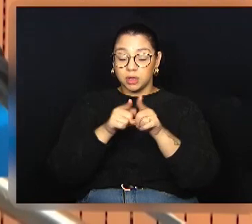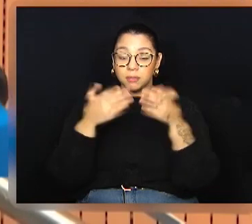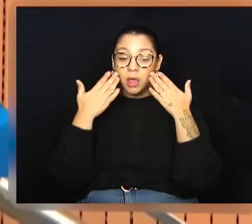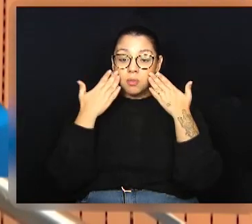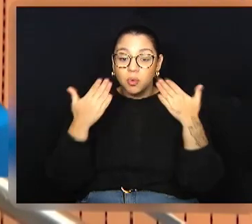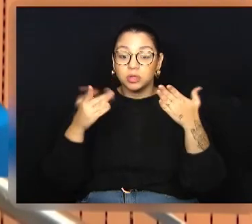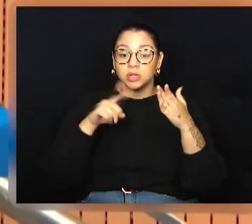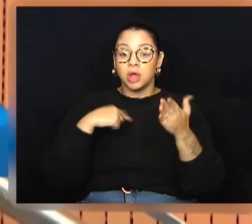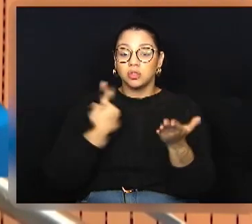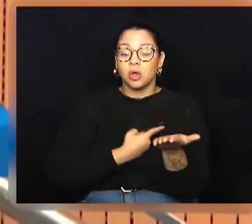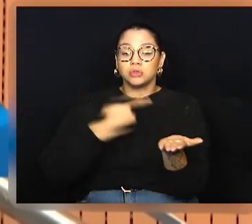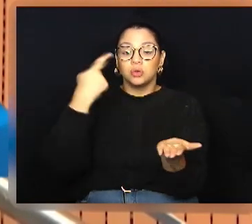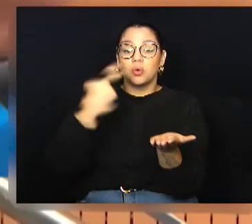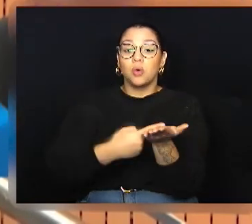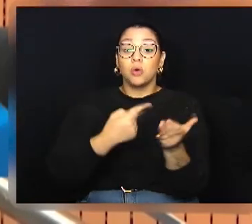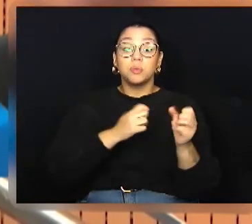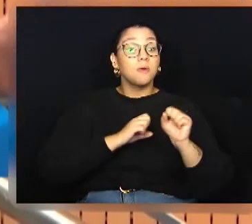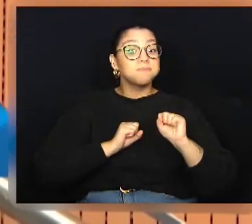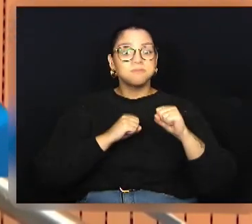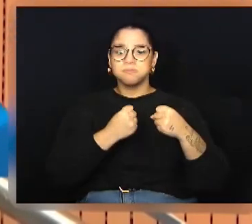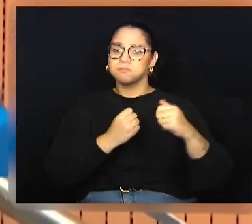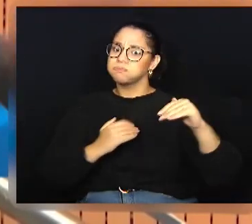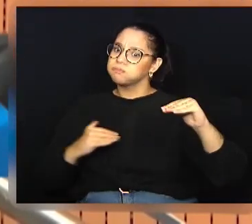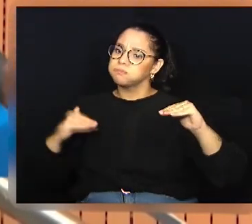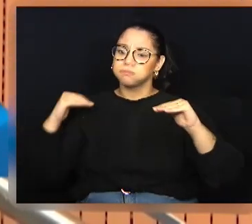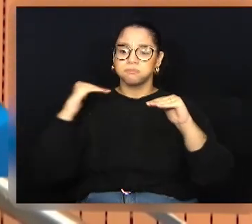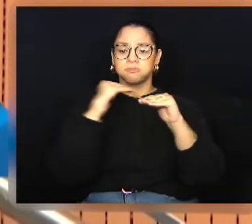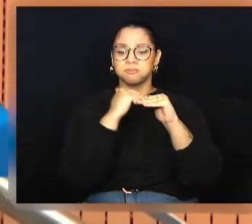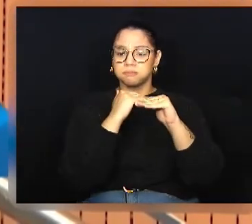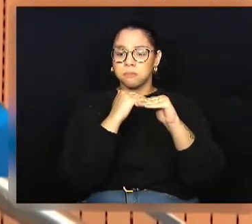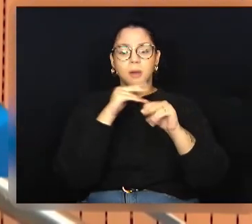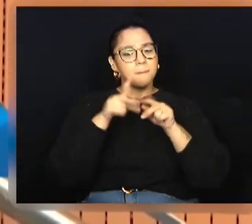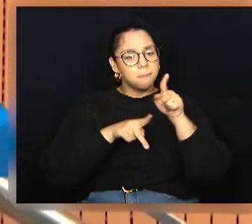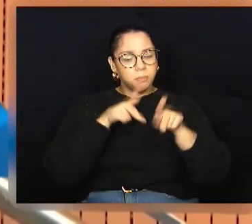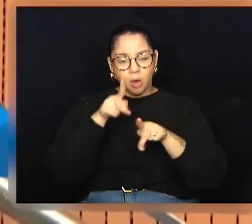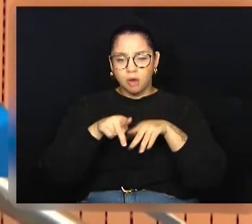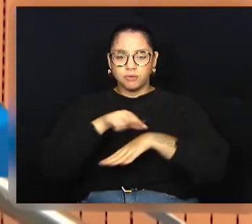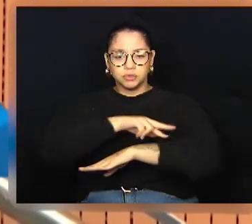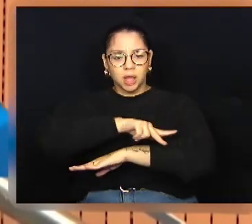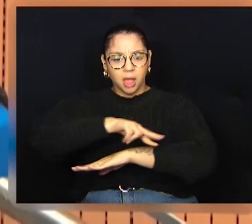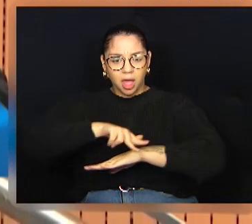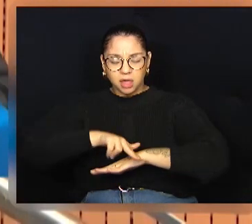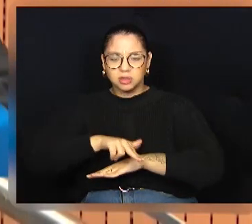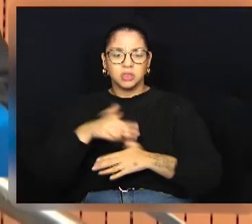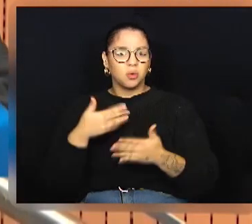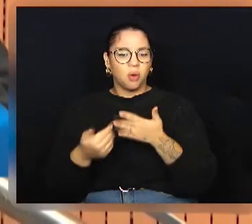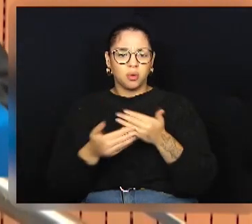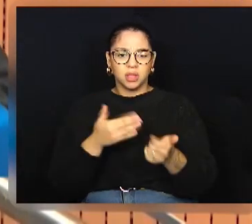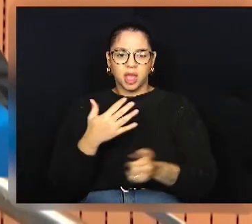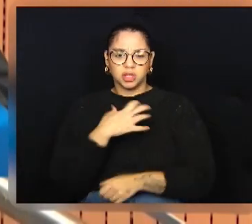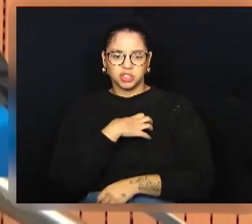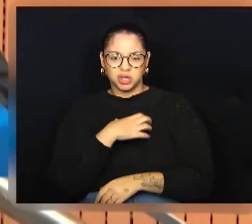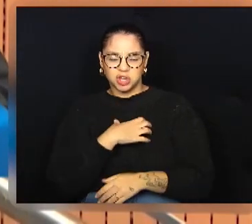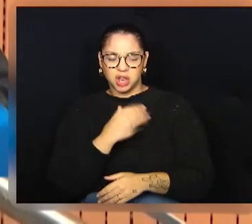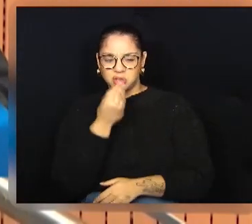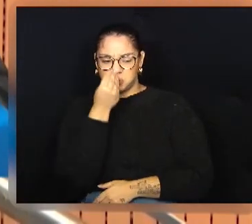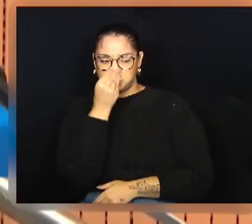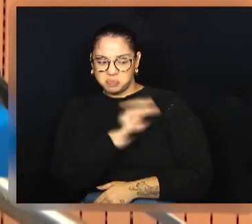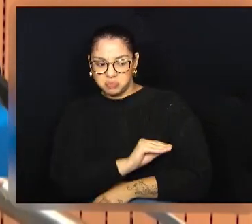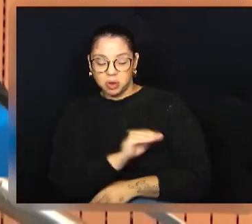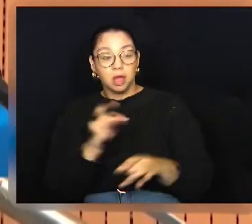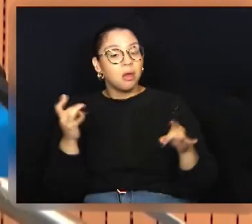em defesa da igualdade de povos, de raças e combater toda forma de discriminação e